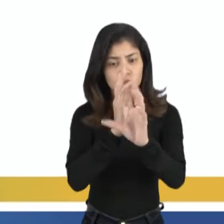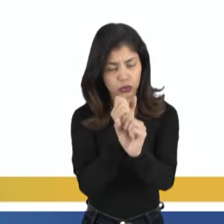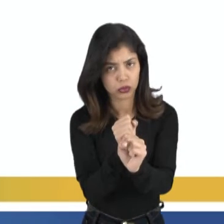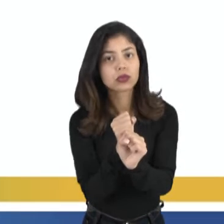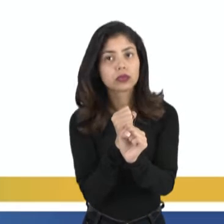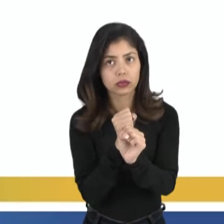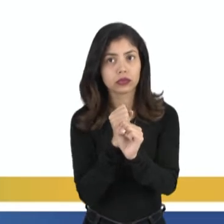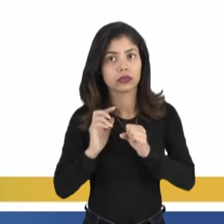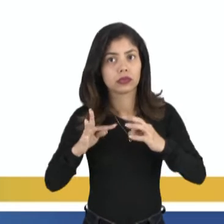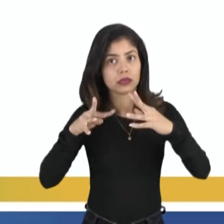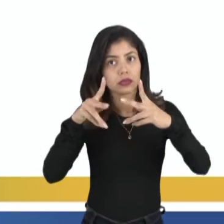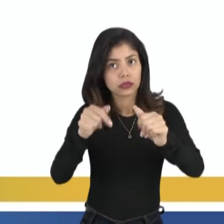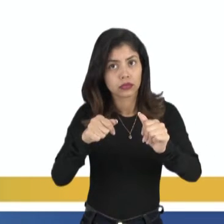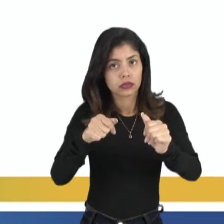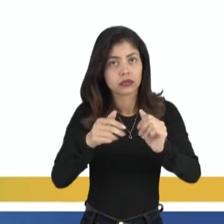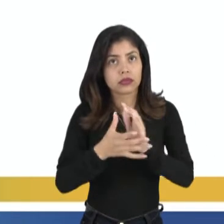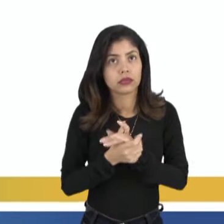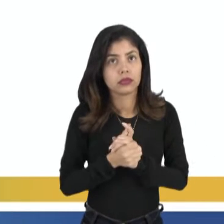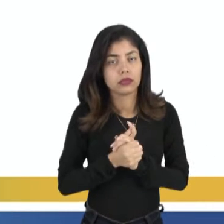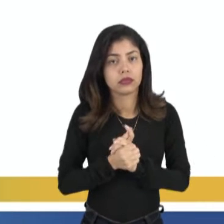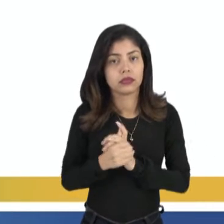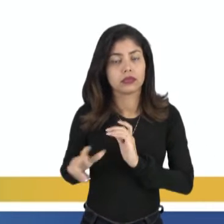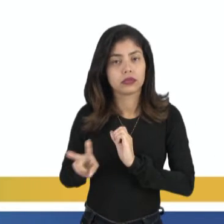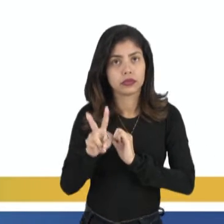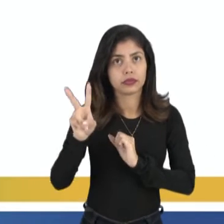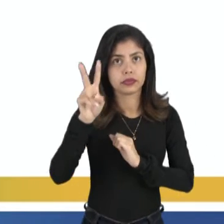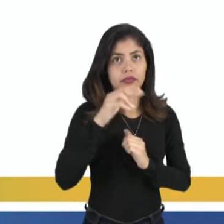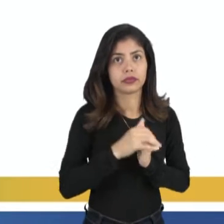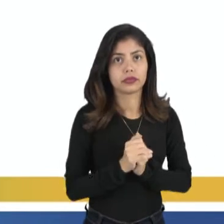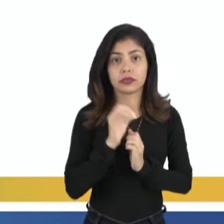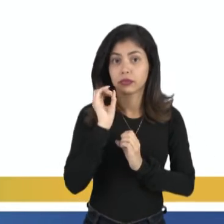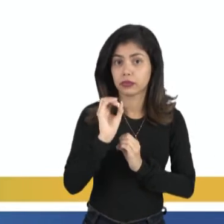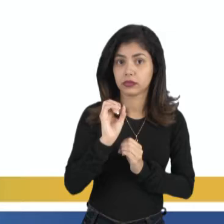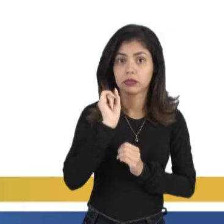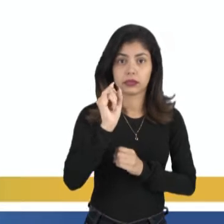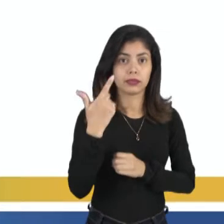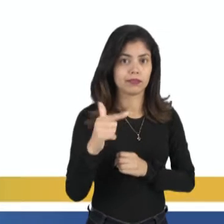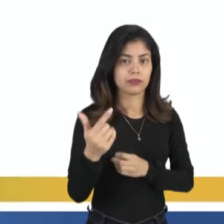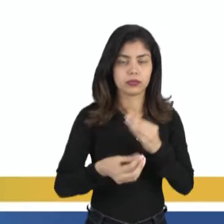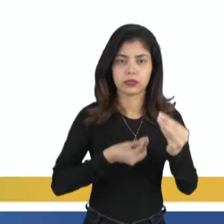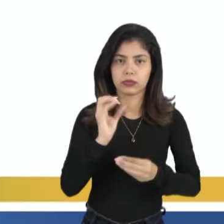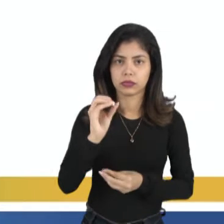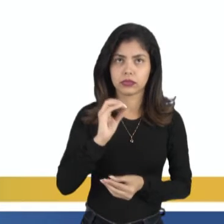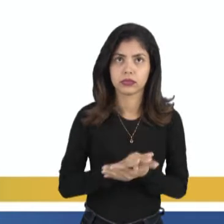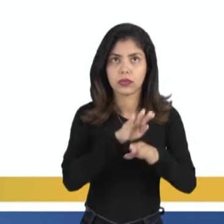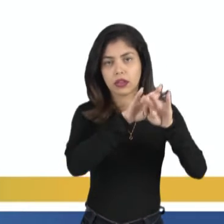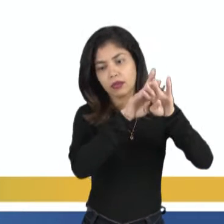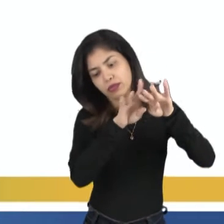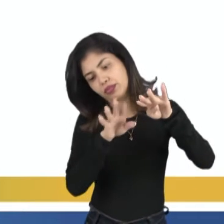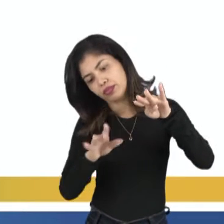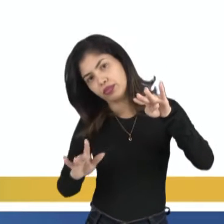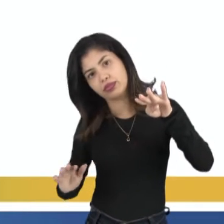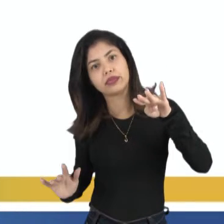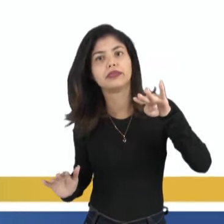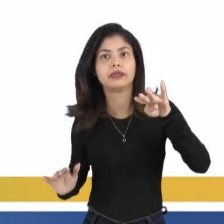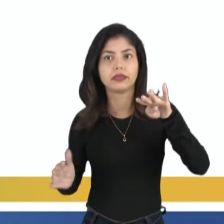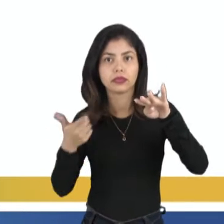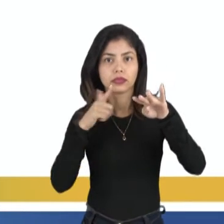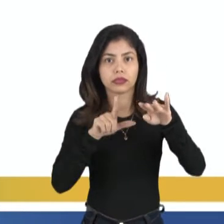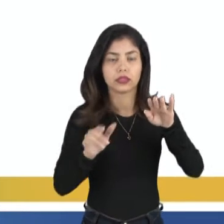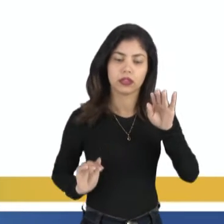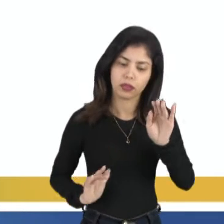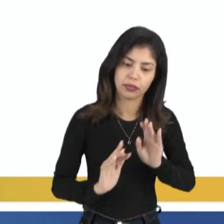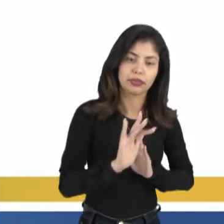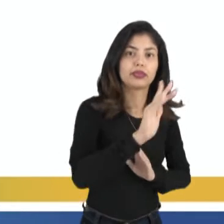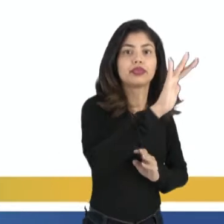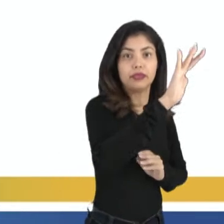todas essas forças aí, somar todos esses valores, tem que dar zero. Se não der zero, ele vai descer, porque alguma força vai estar ganhando, ou vai subir